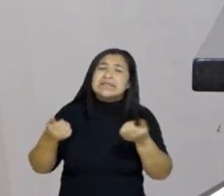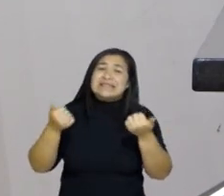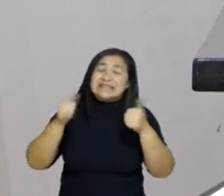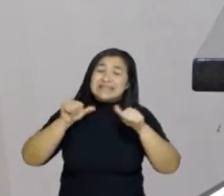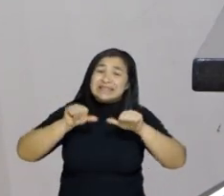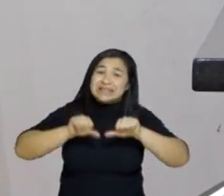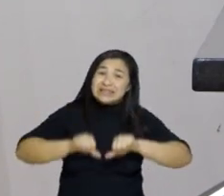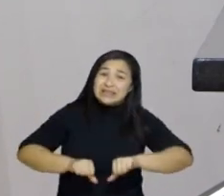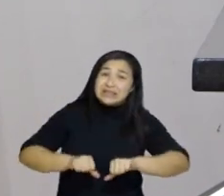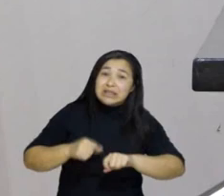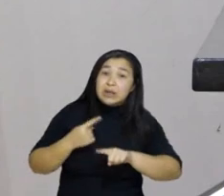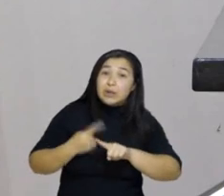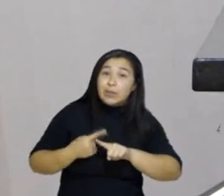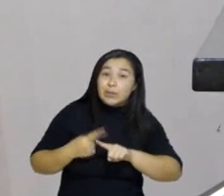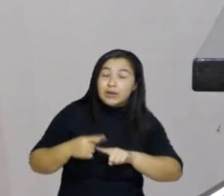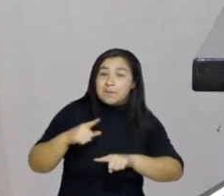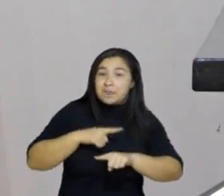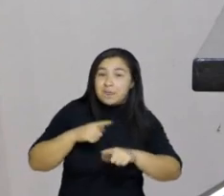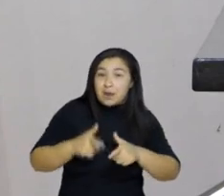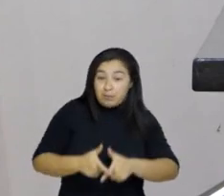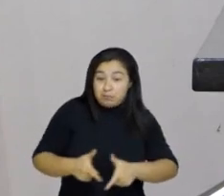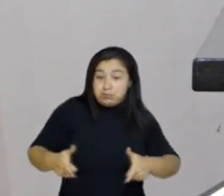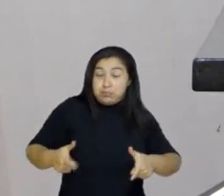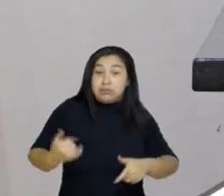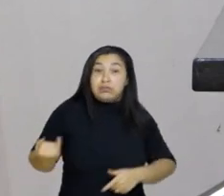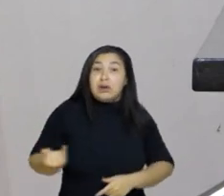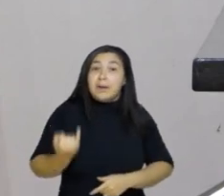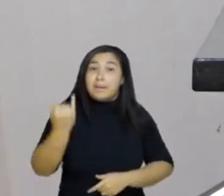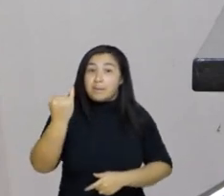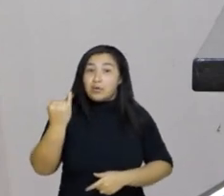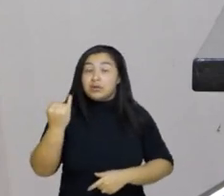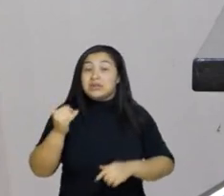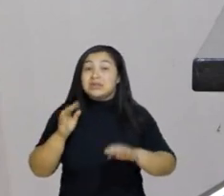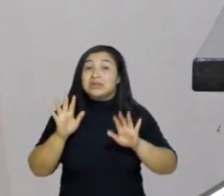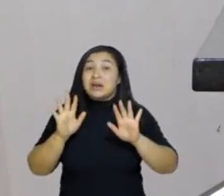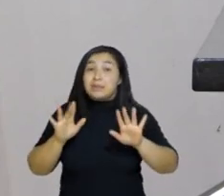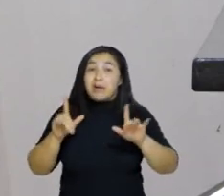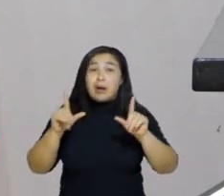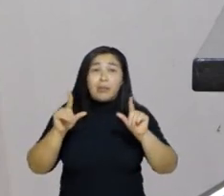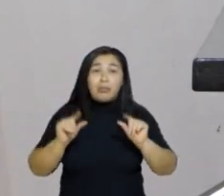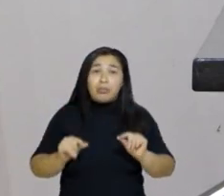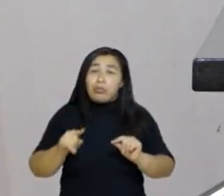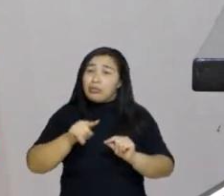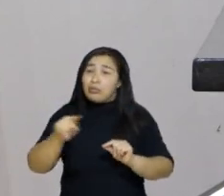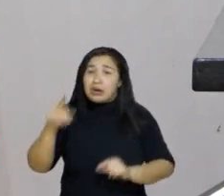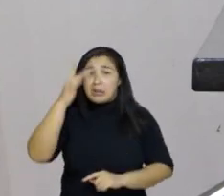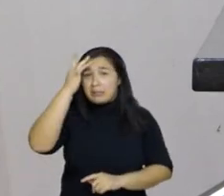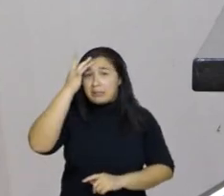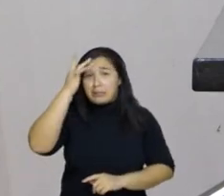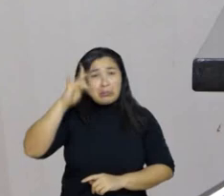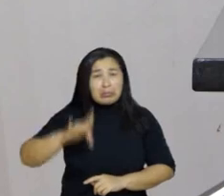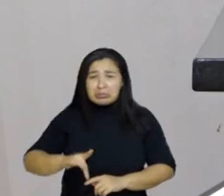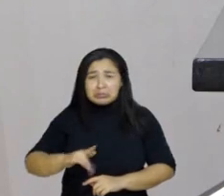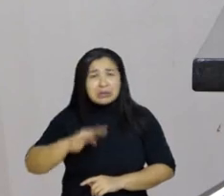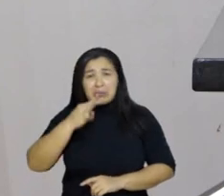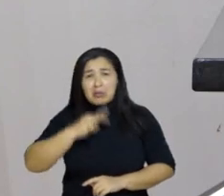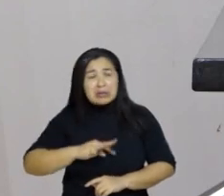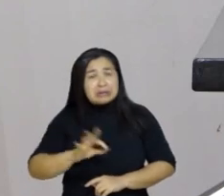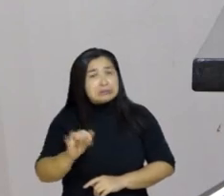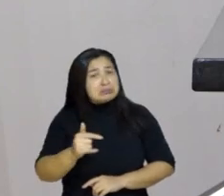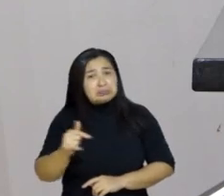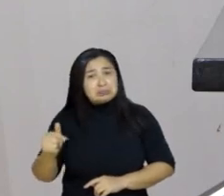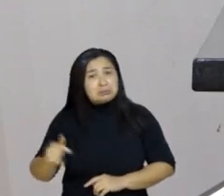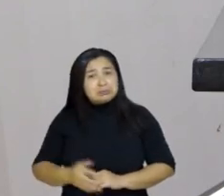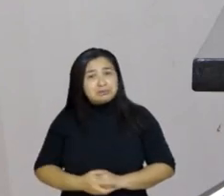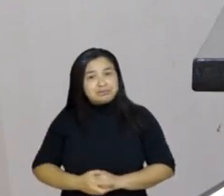da pujança, da importância, da relevância, poucas pessoas conhecem o programa, da grandiosidade. Então, é com